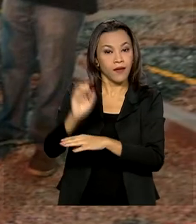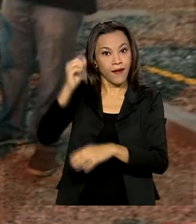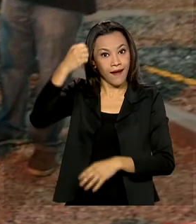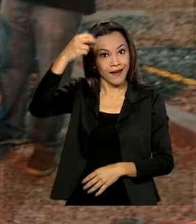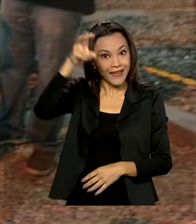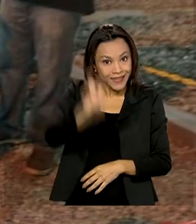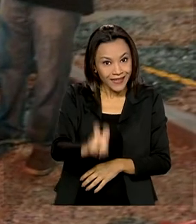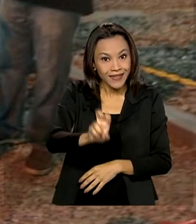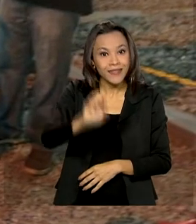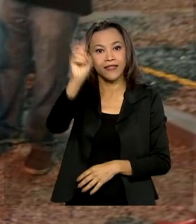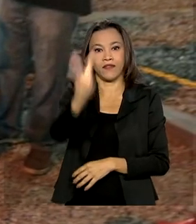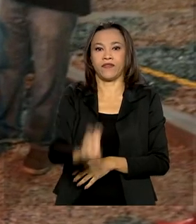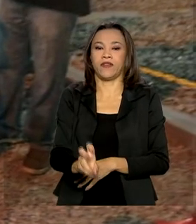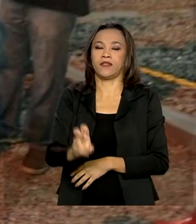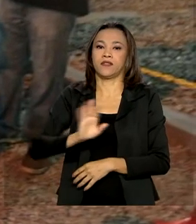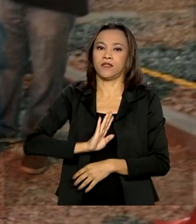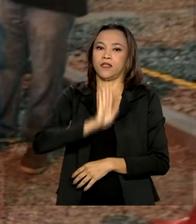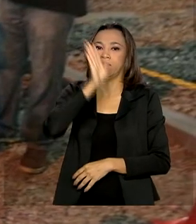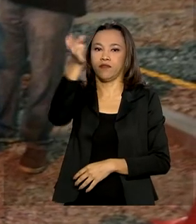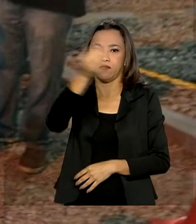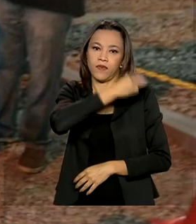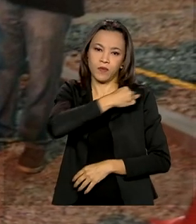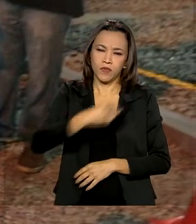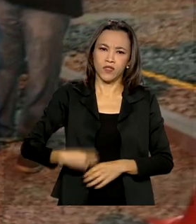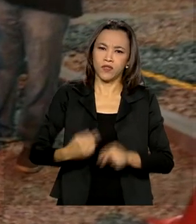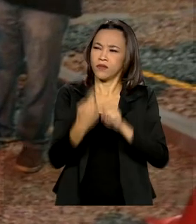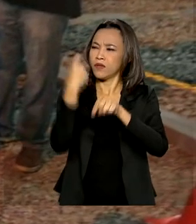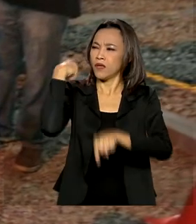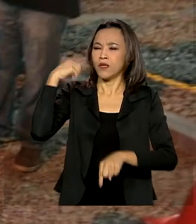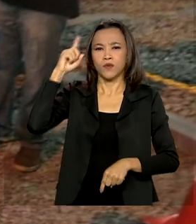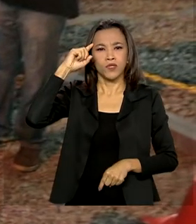que o ministro se desloca até o Amapá desde o dia três de novembro